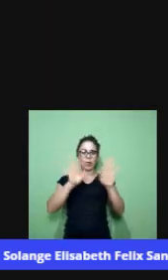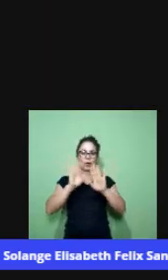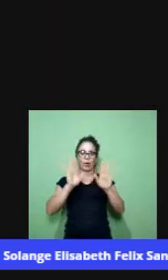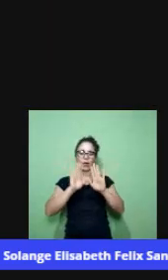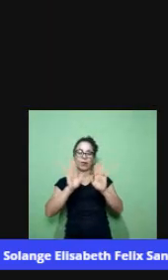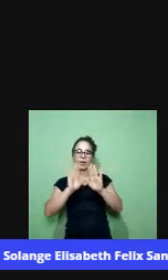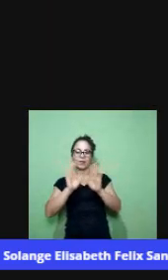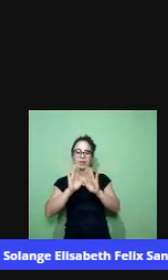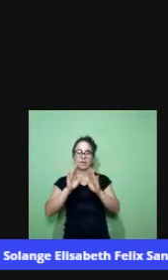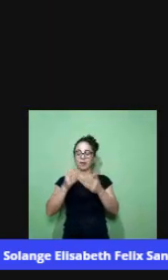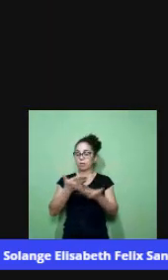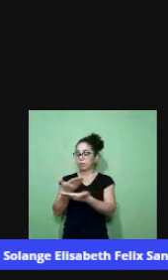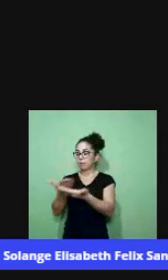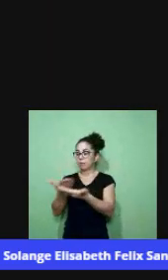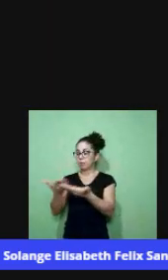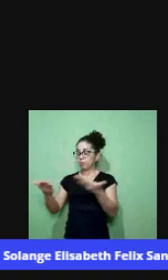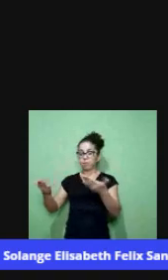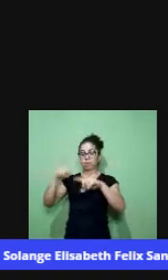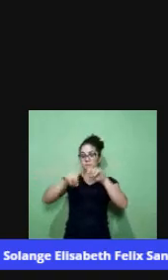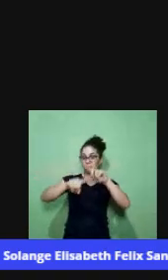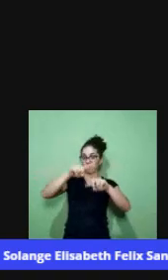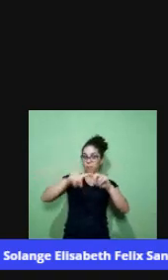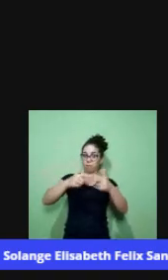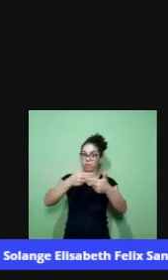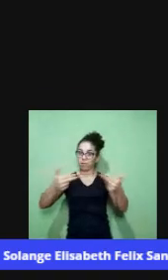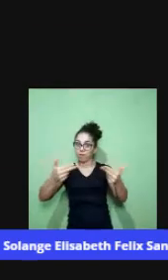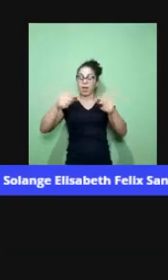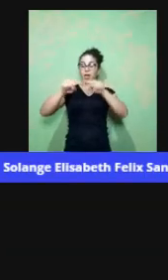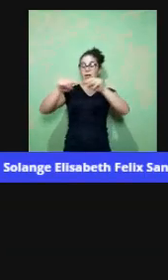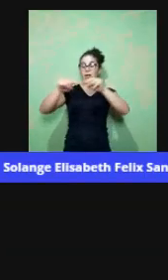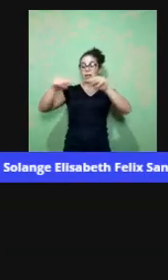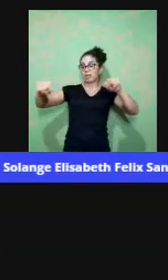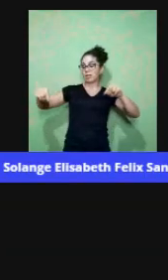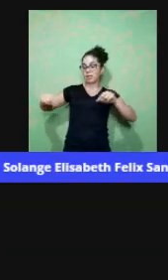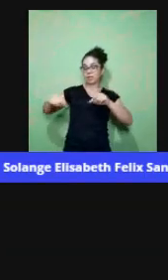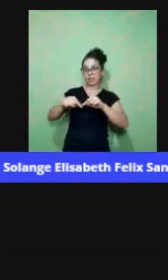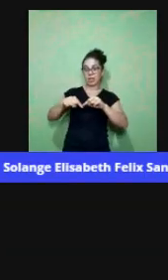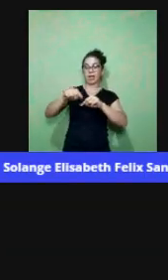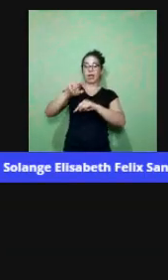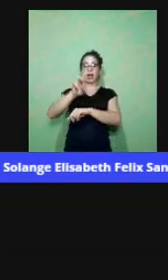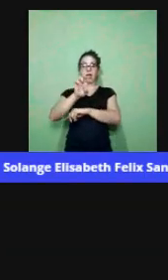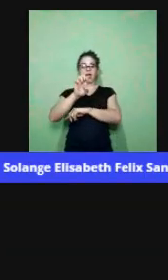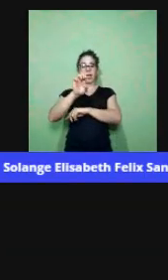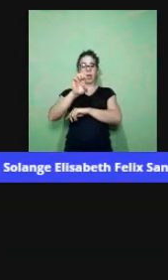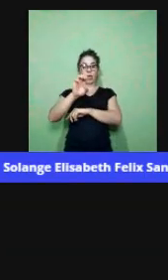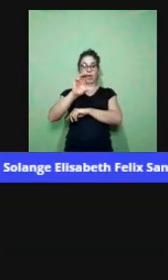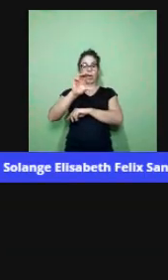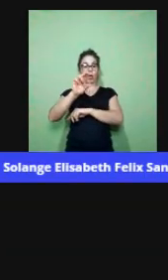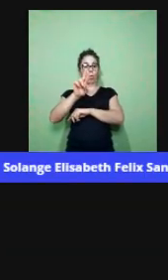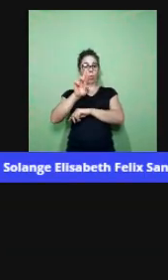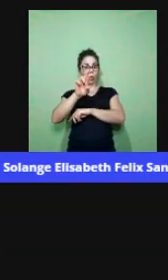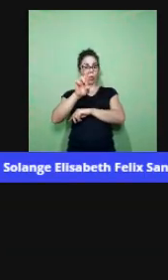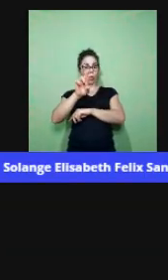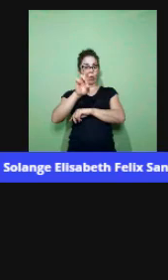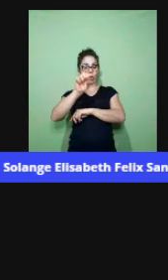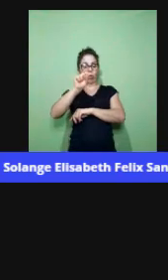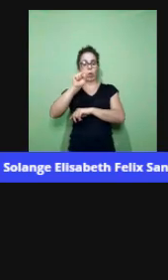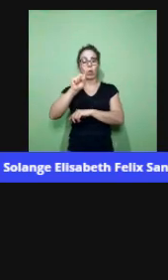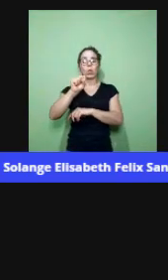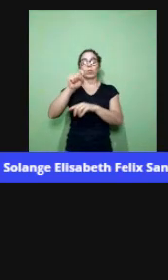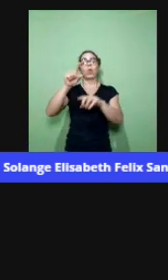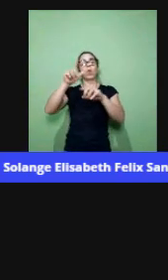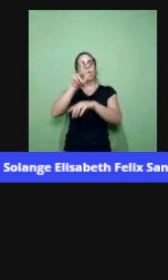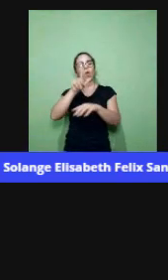Eu e a Carol, nós separamos alguns materiais para apresentar para vocês. Esses materiais que muitos nós temos na sala